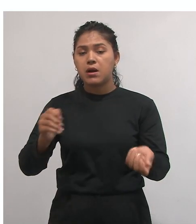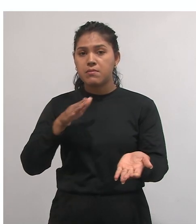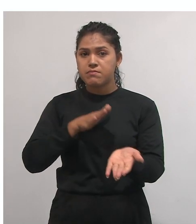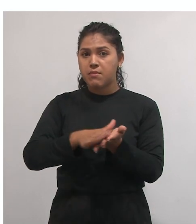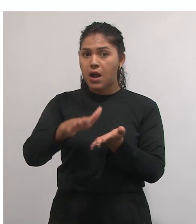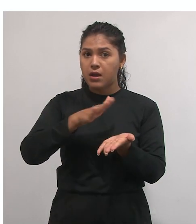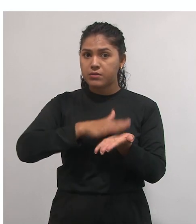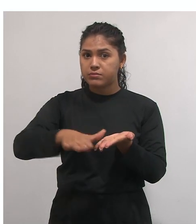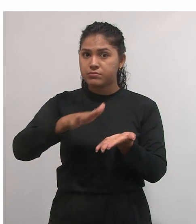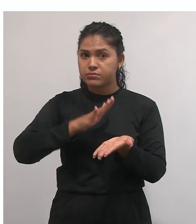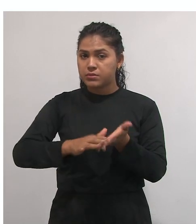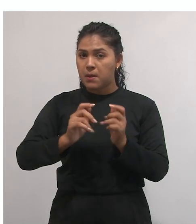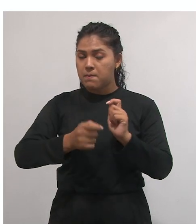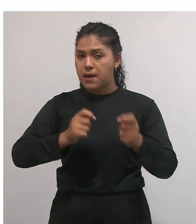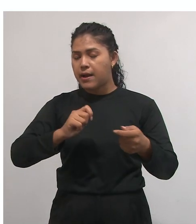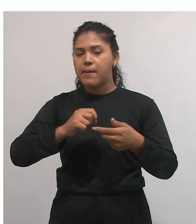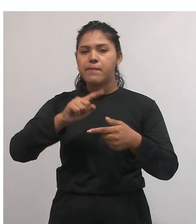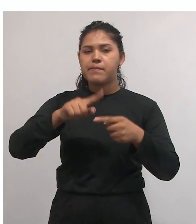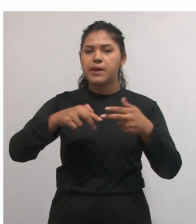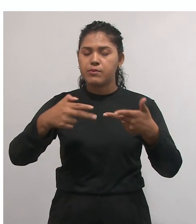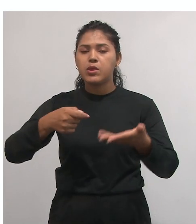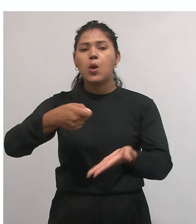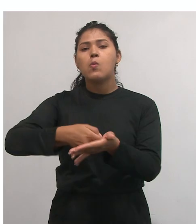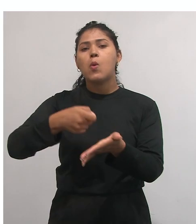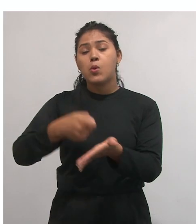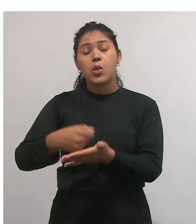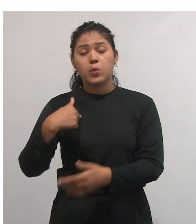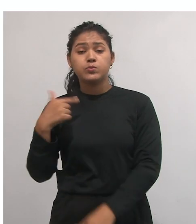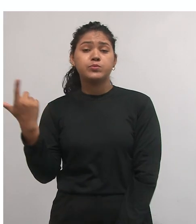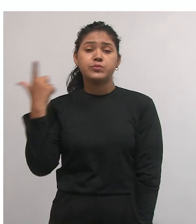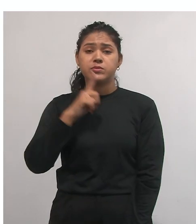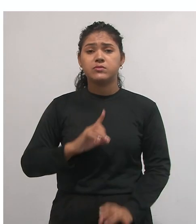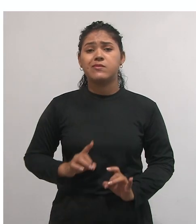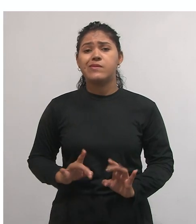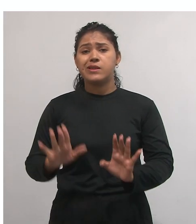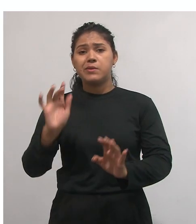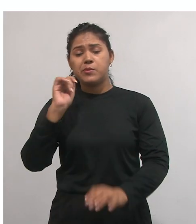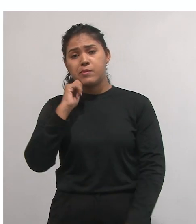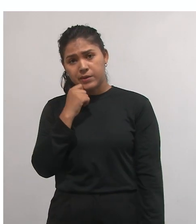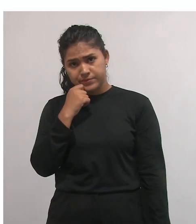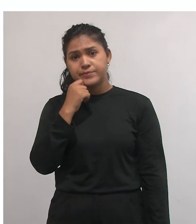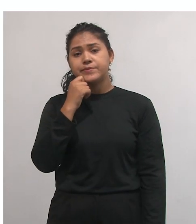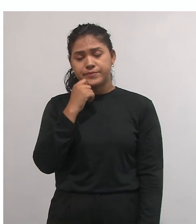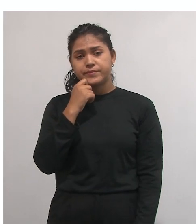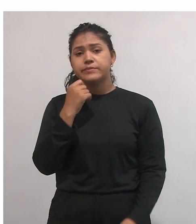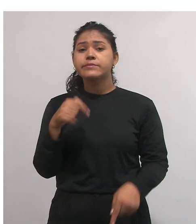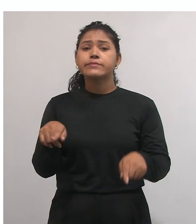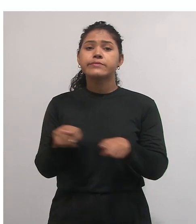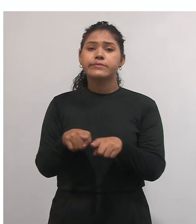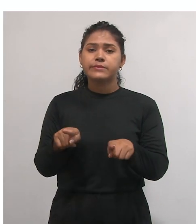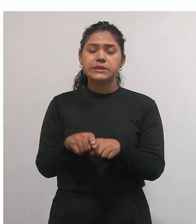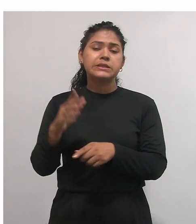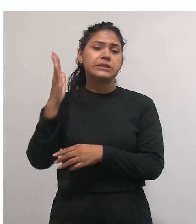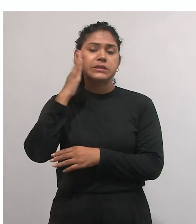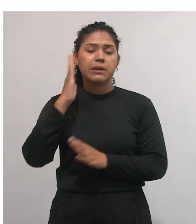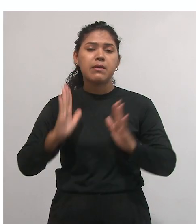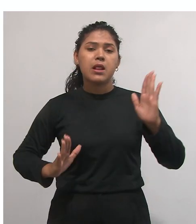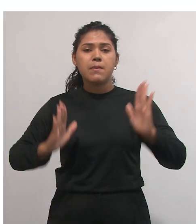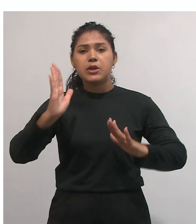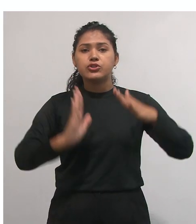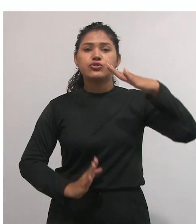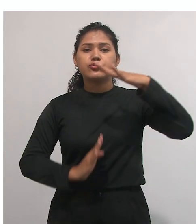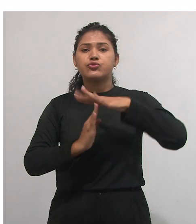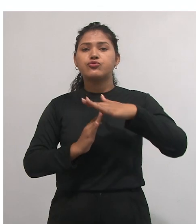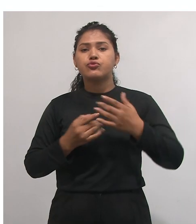aquelas despesas necessárias para eu vender o meu produto. E eu também preciso ter uma margem